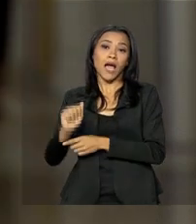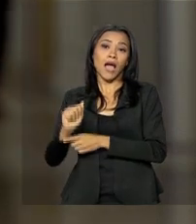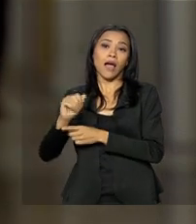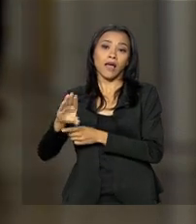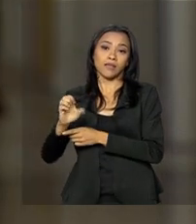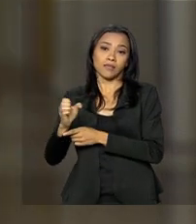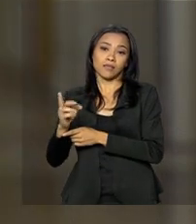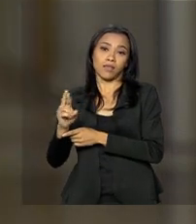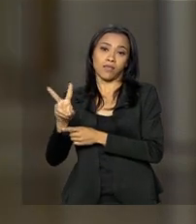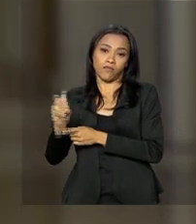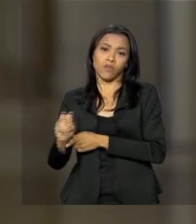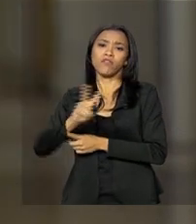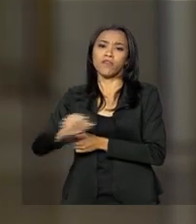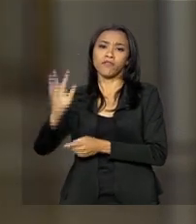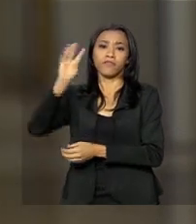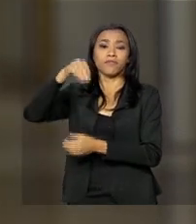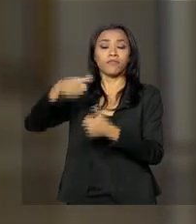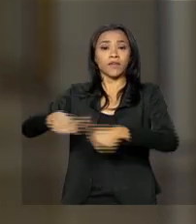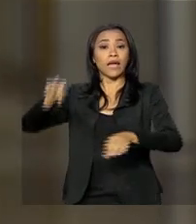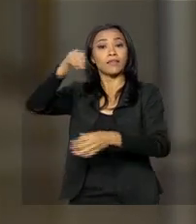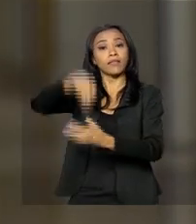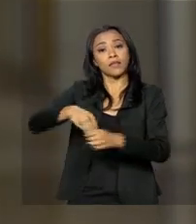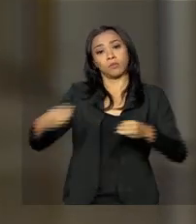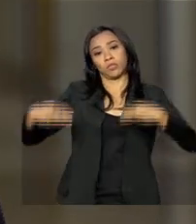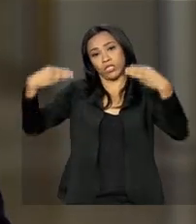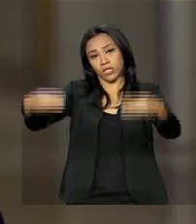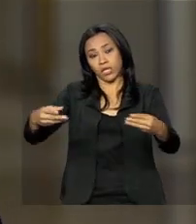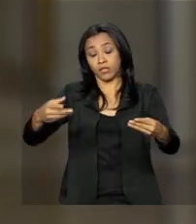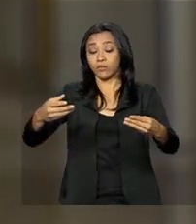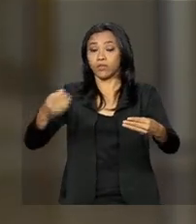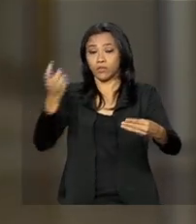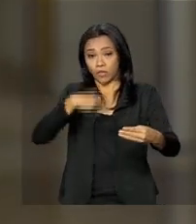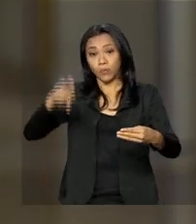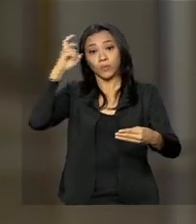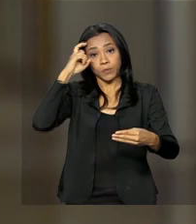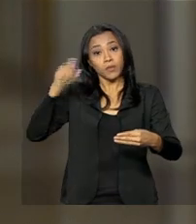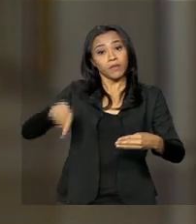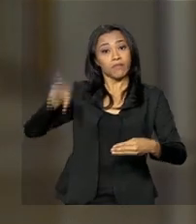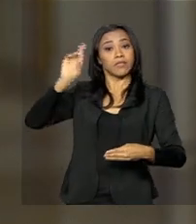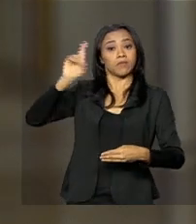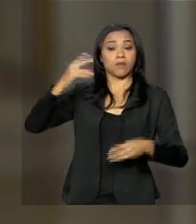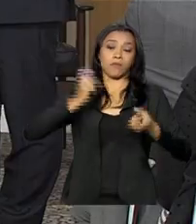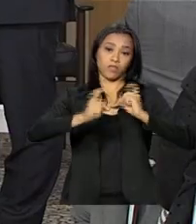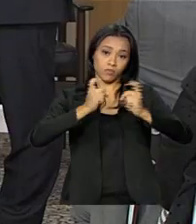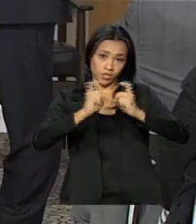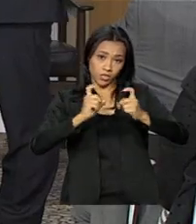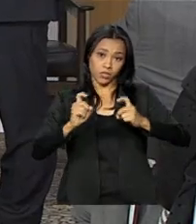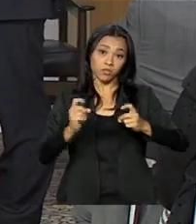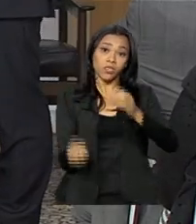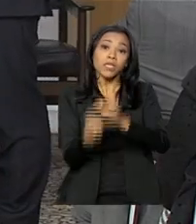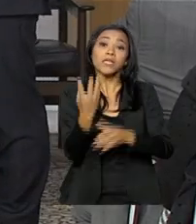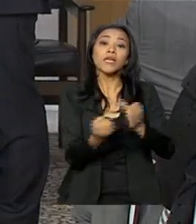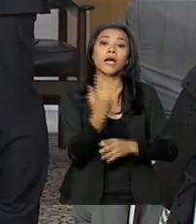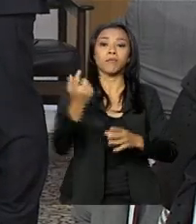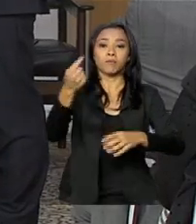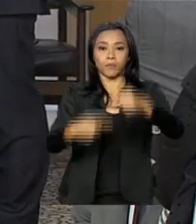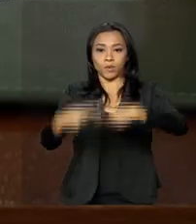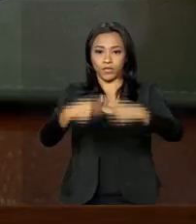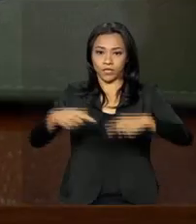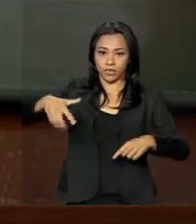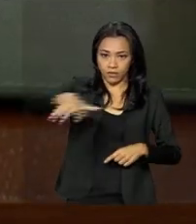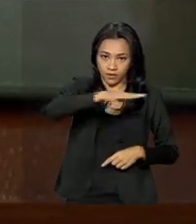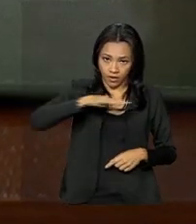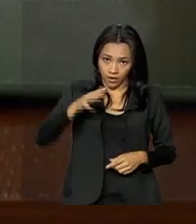no ministério da cultura e passa a ser responsável pela gestão de políticas públicas na área outra medida provisória assinada